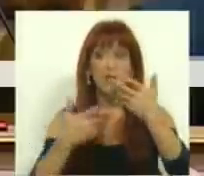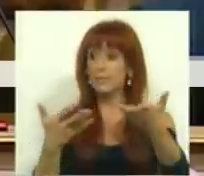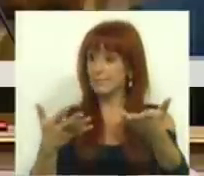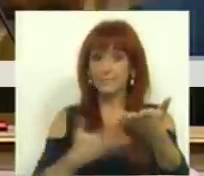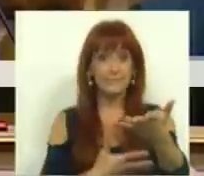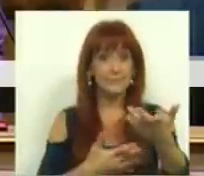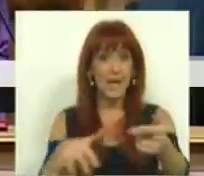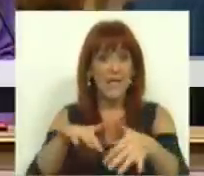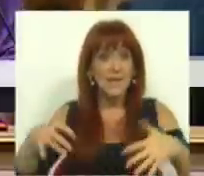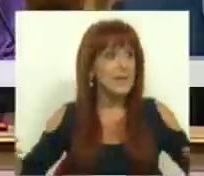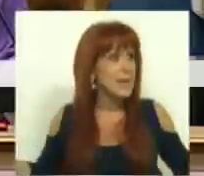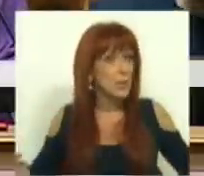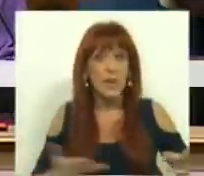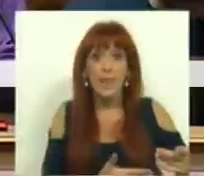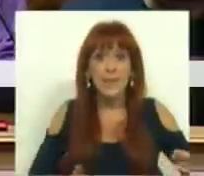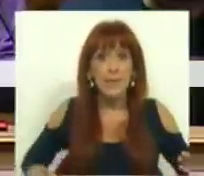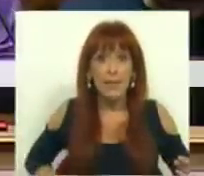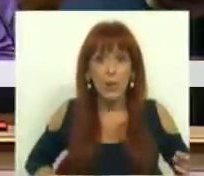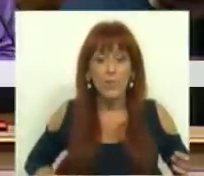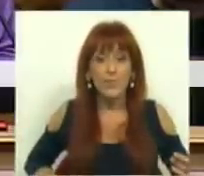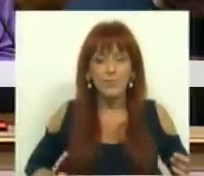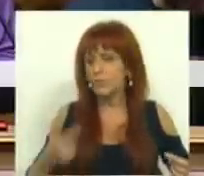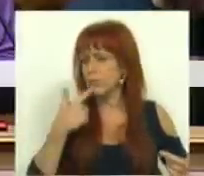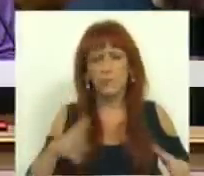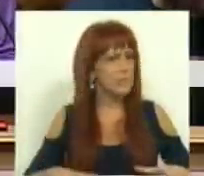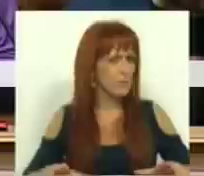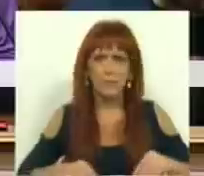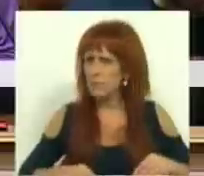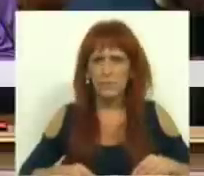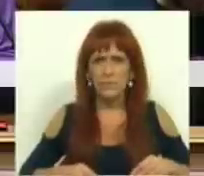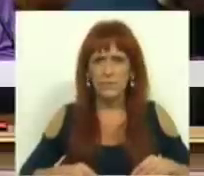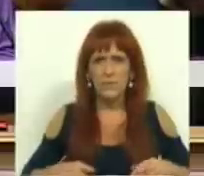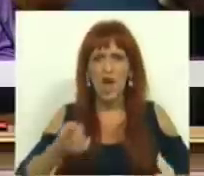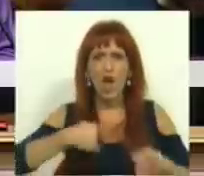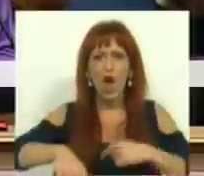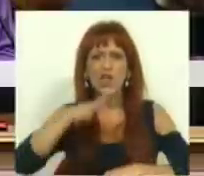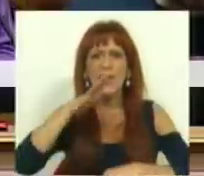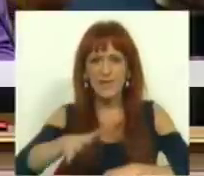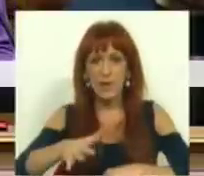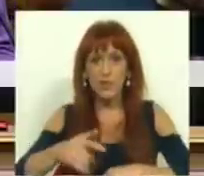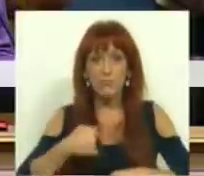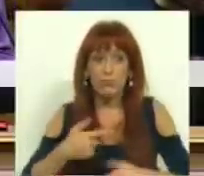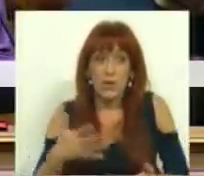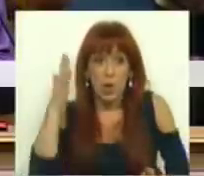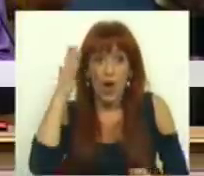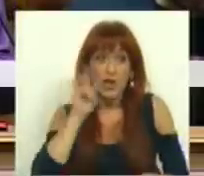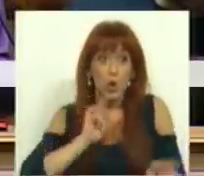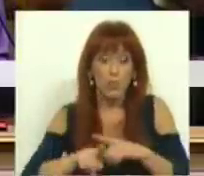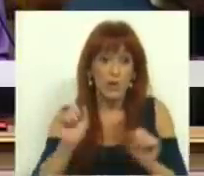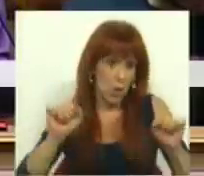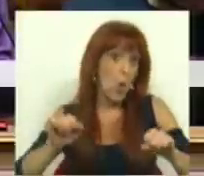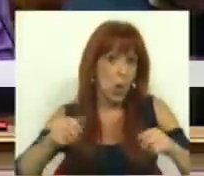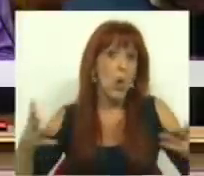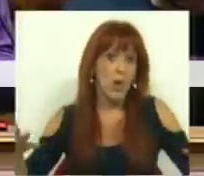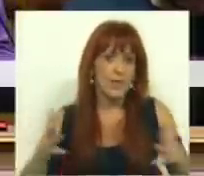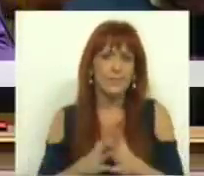estão numa situação de desemprego. Inaceitável. Nós dizemos, e creio que a senhora deputada